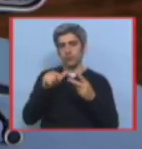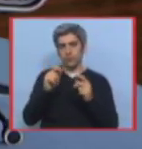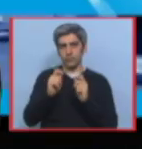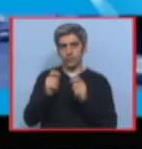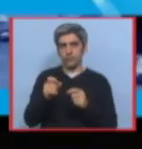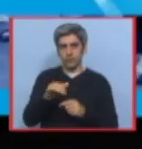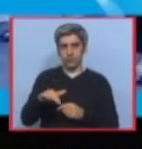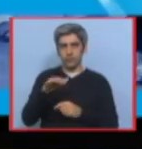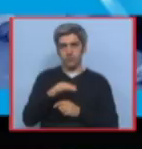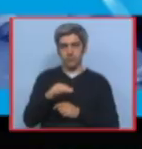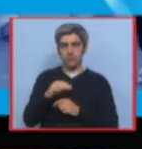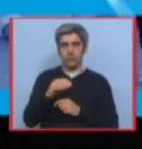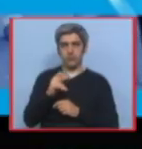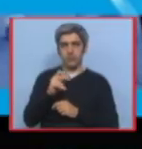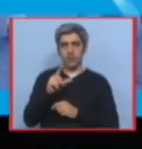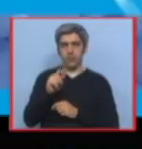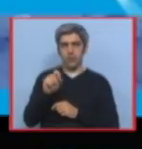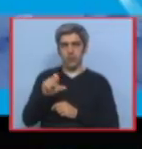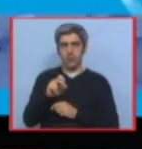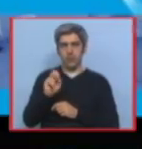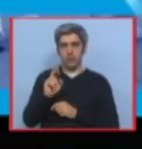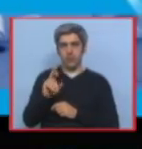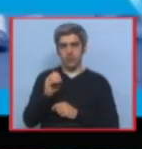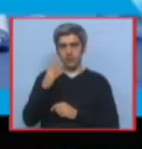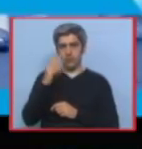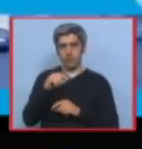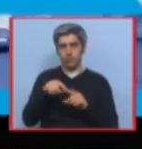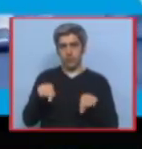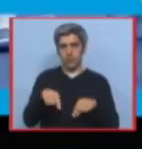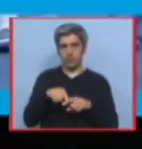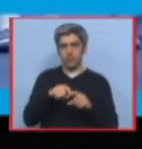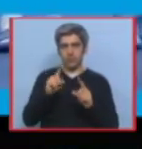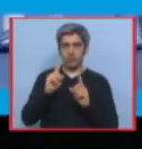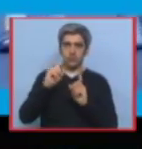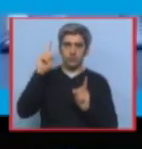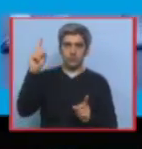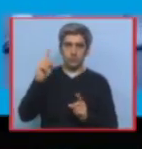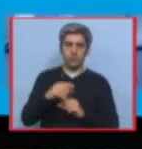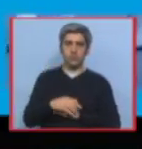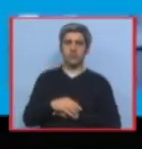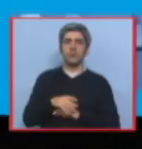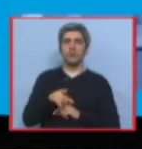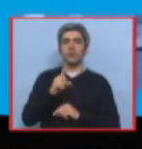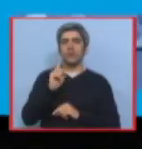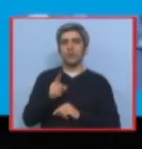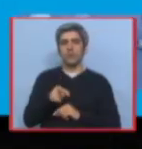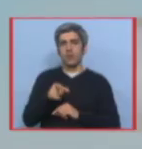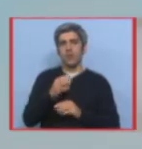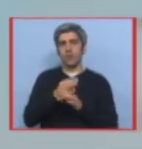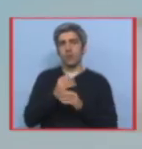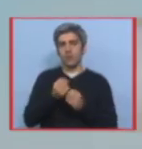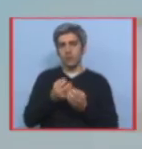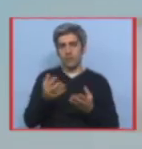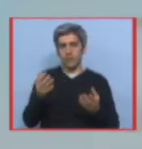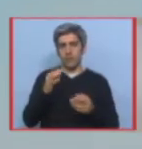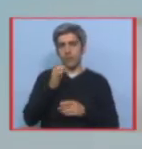o lugar de Alenquer como primeiro espaço. Por isso começaram aí também as comemorações dos 800